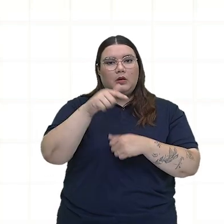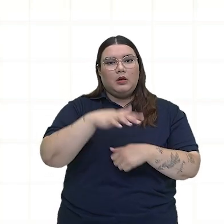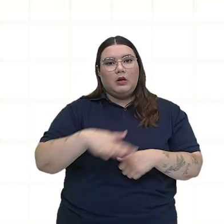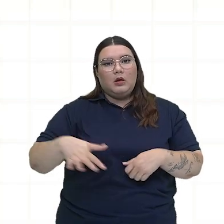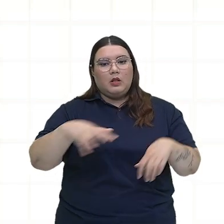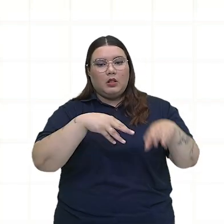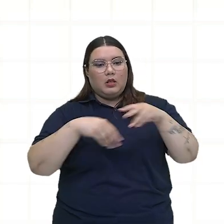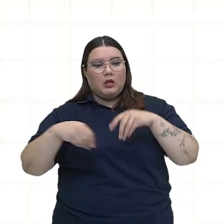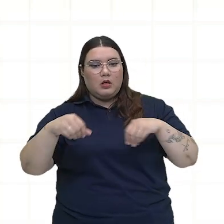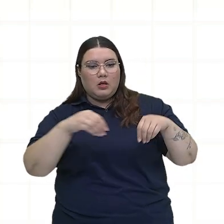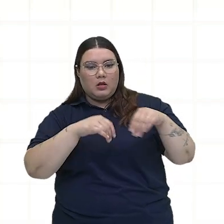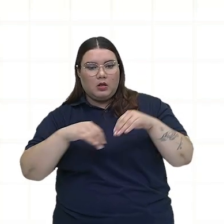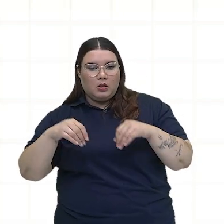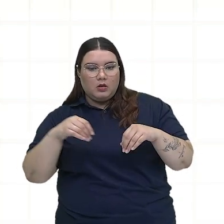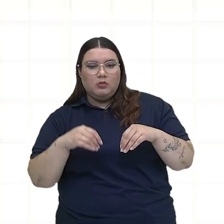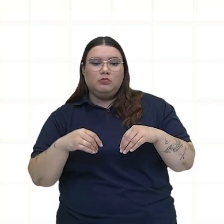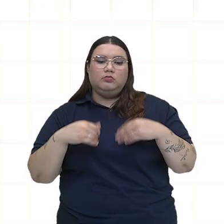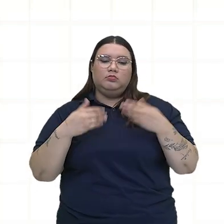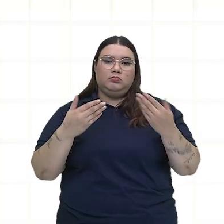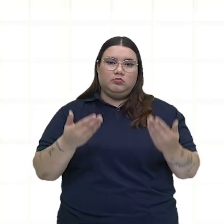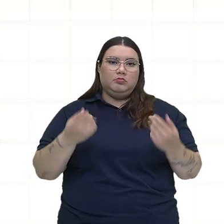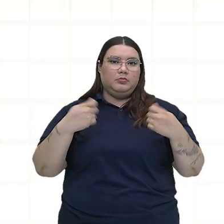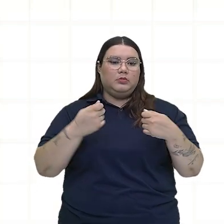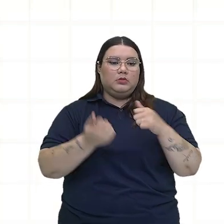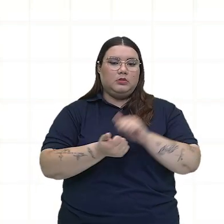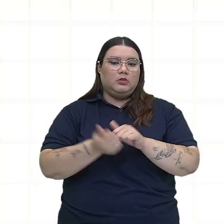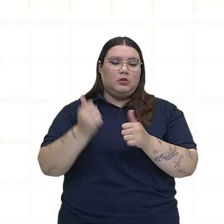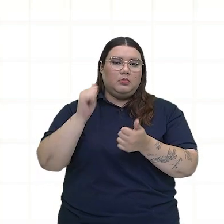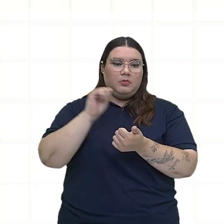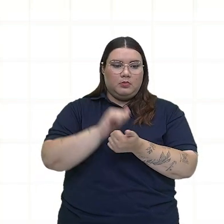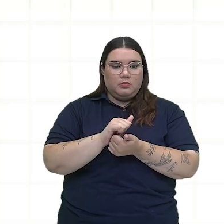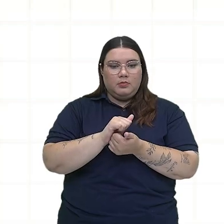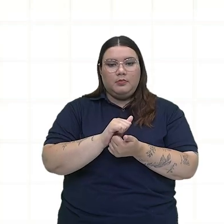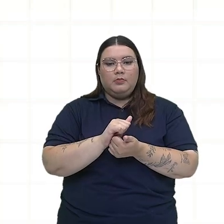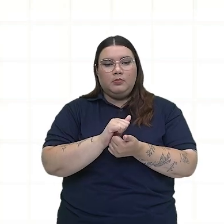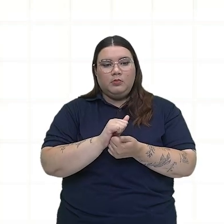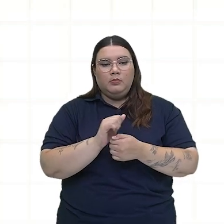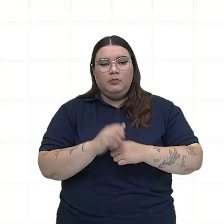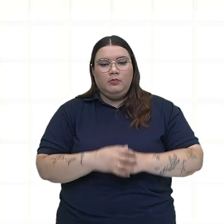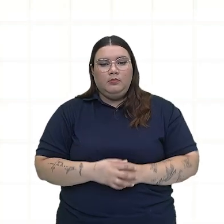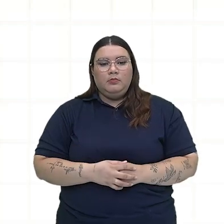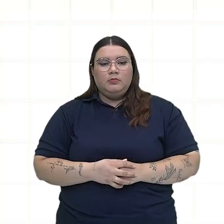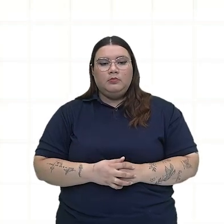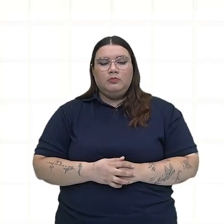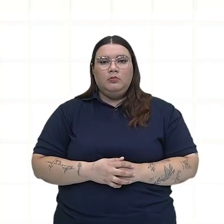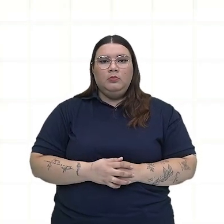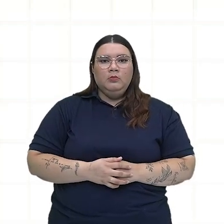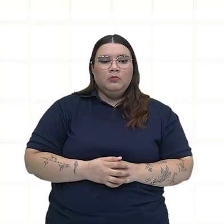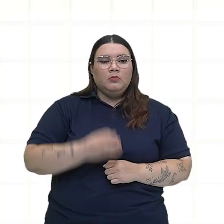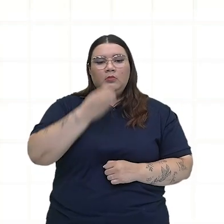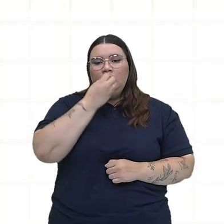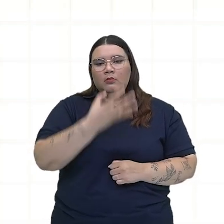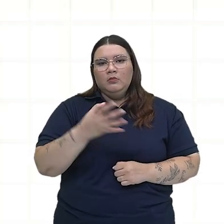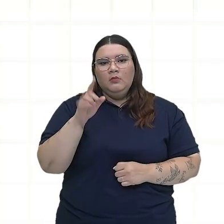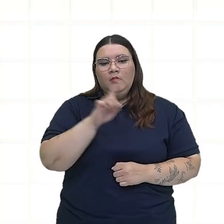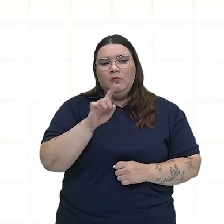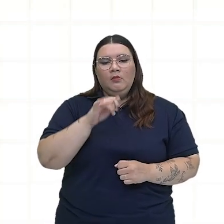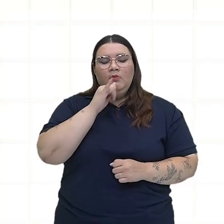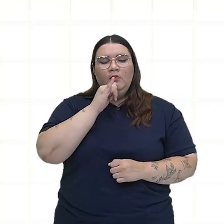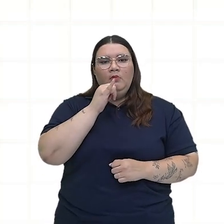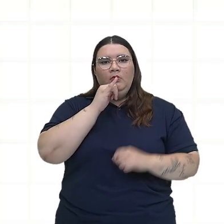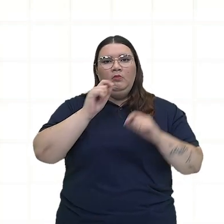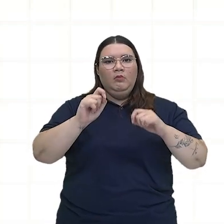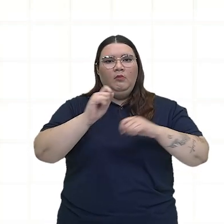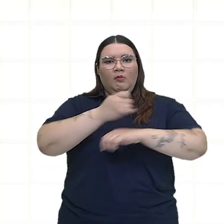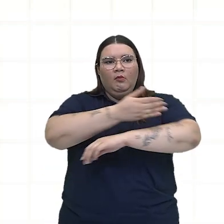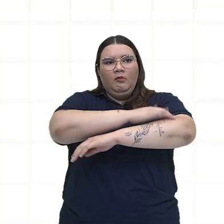aquele terreno, né, vai deixar o terreno mais plano. Tá? Ela não pode ser colocada, por